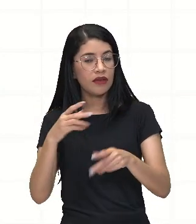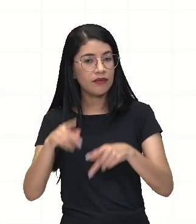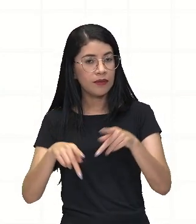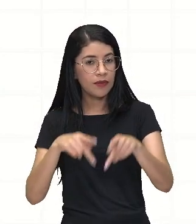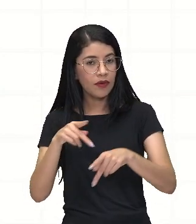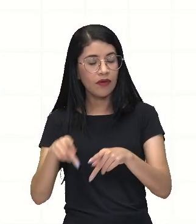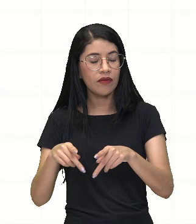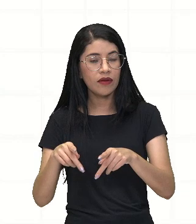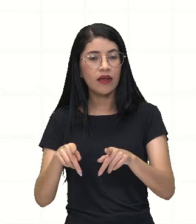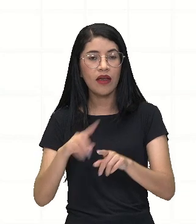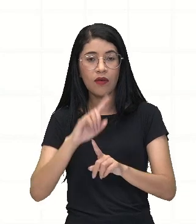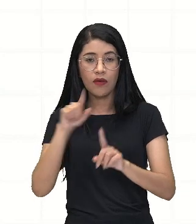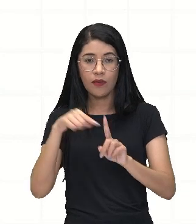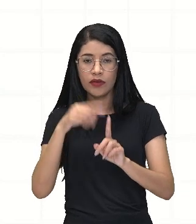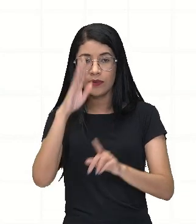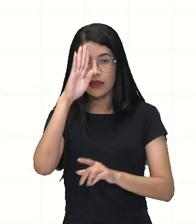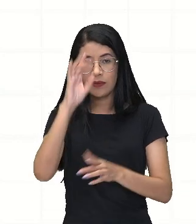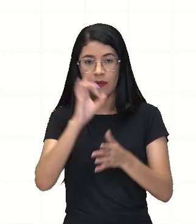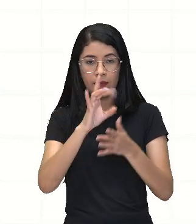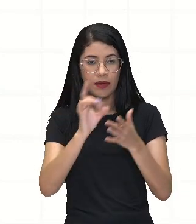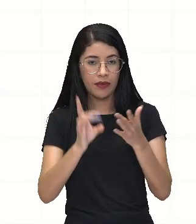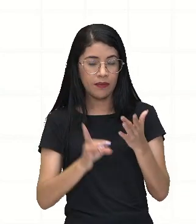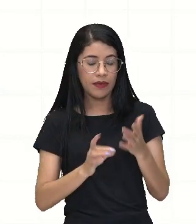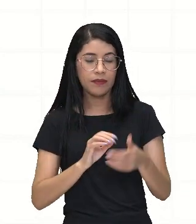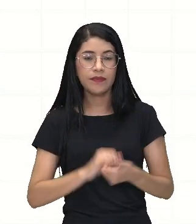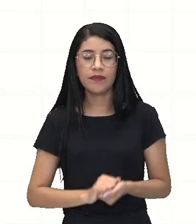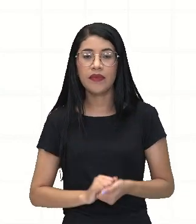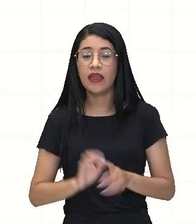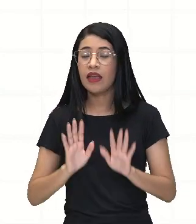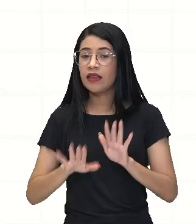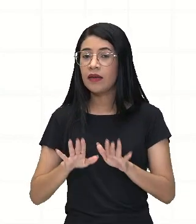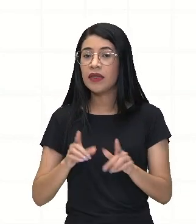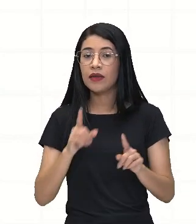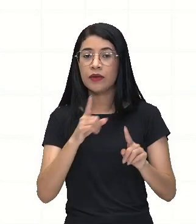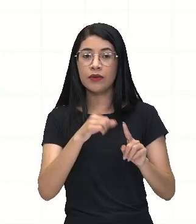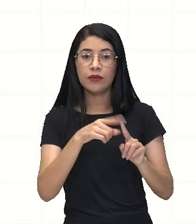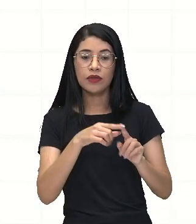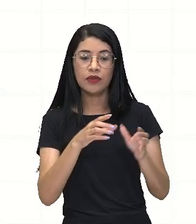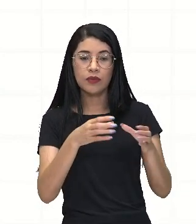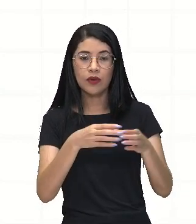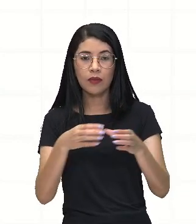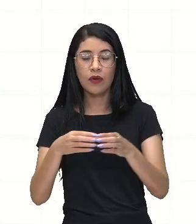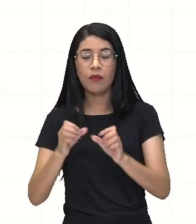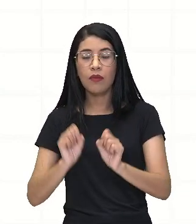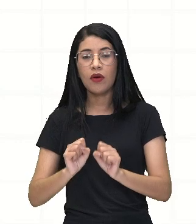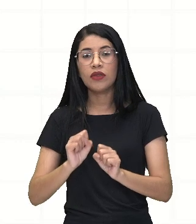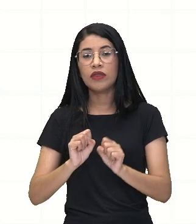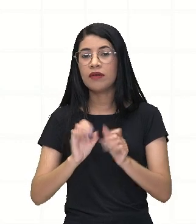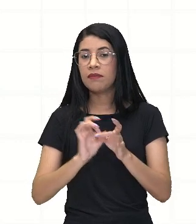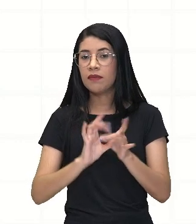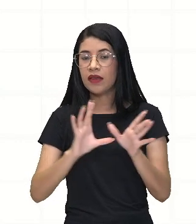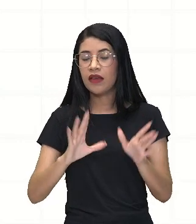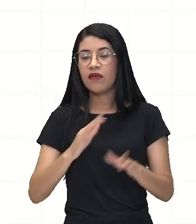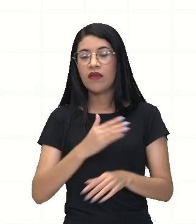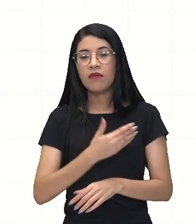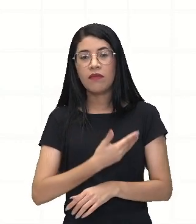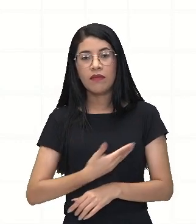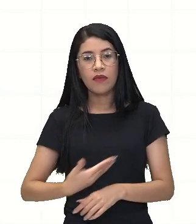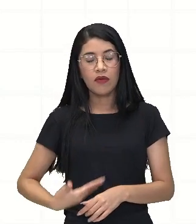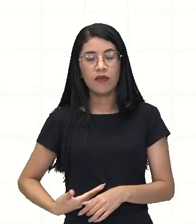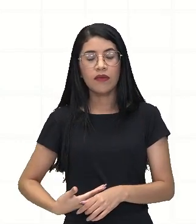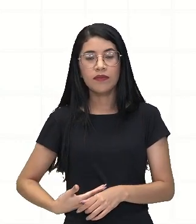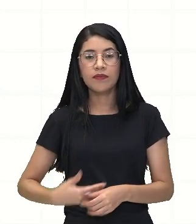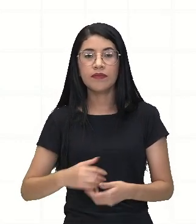finalidades dessas unidades. Elas podem ser, dependendo da categoria, podem ser públicas, né? O regime de propriedade quer dizer